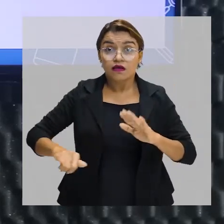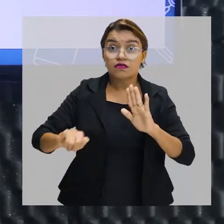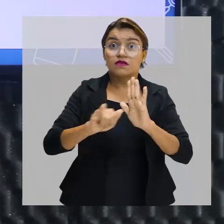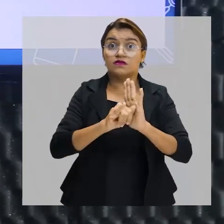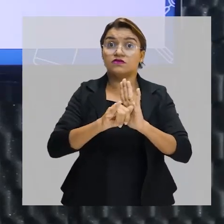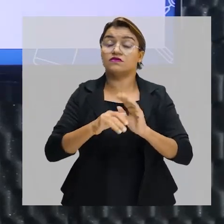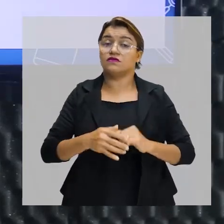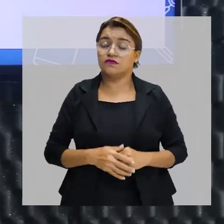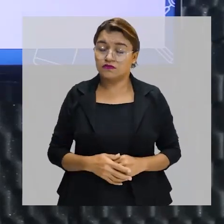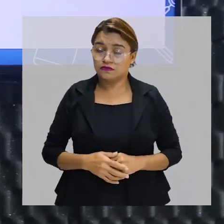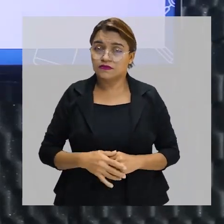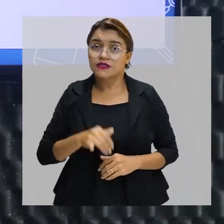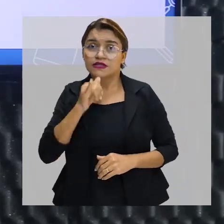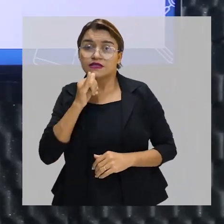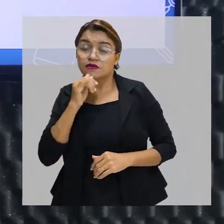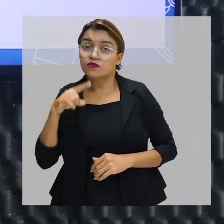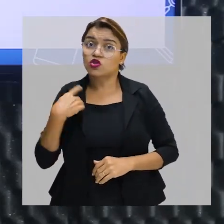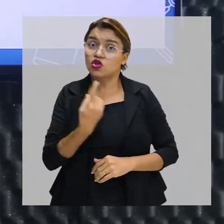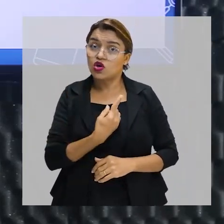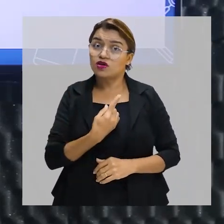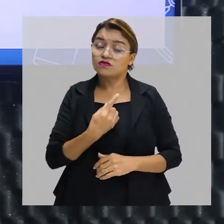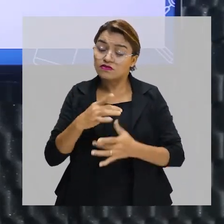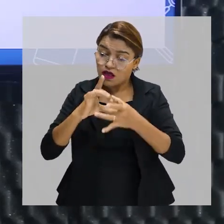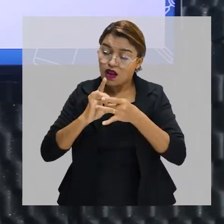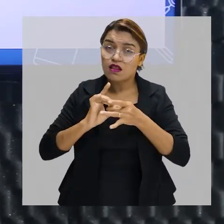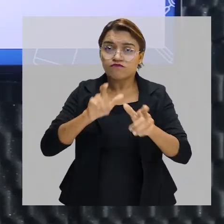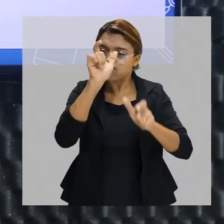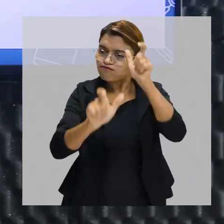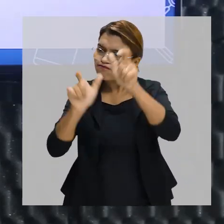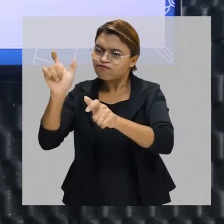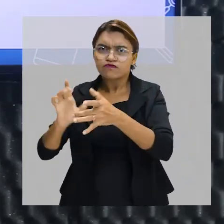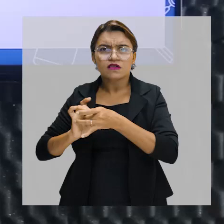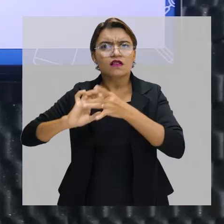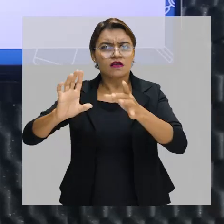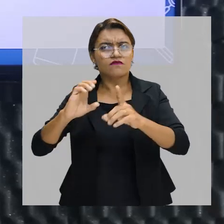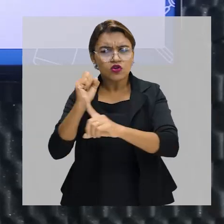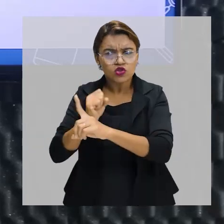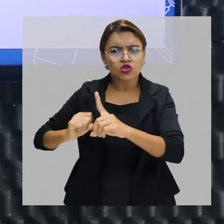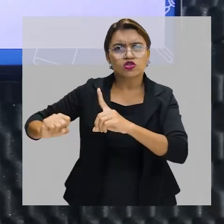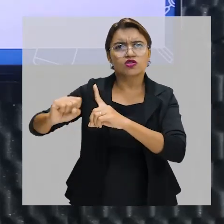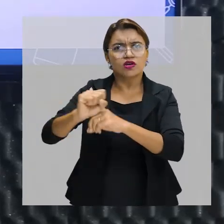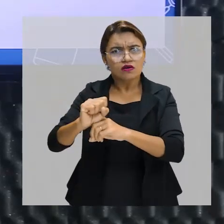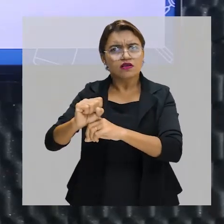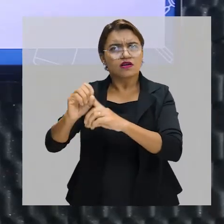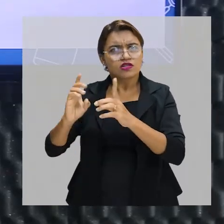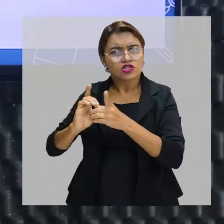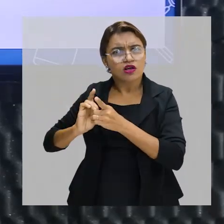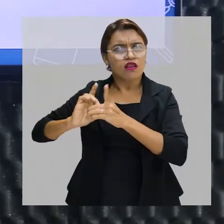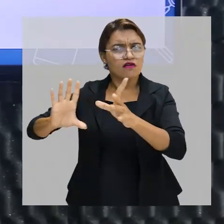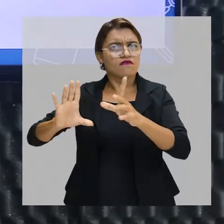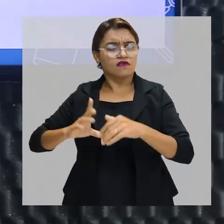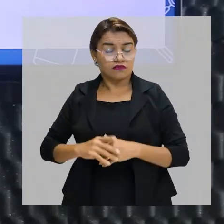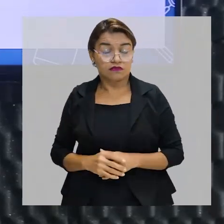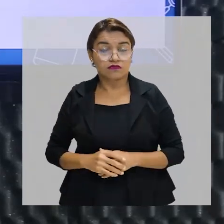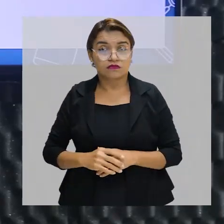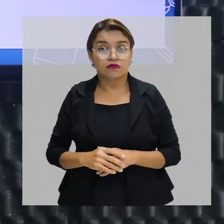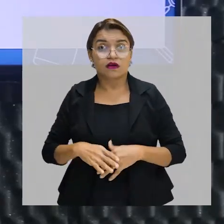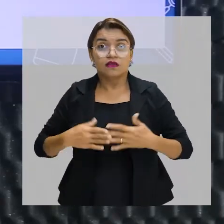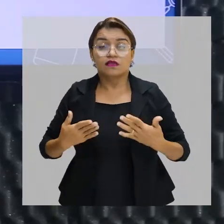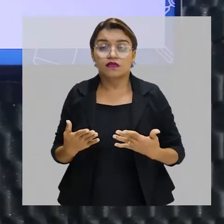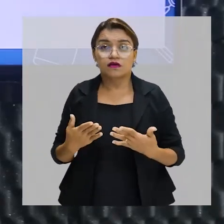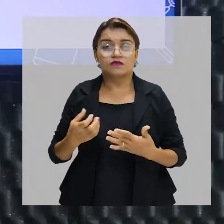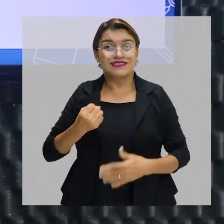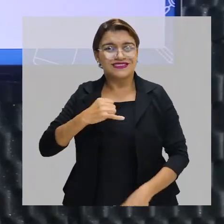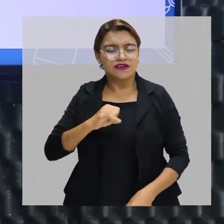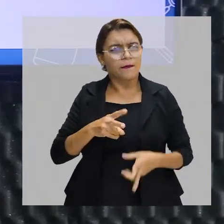do outro. Nós somos livres. Nós vivemos numa sociedade democrática. Então, aquilo que é